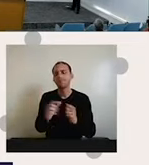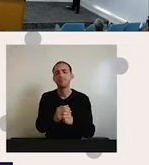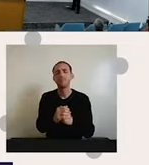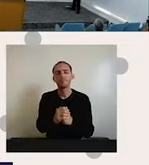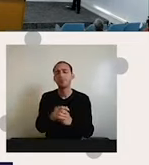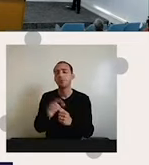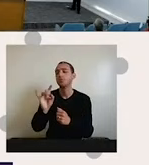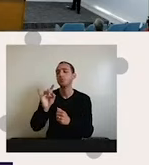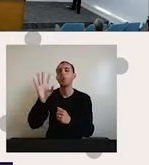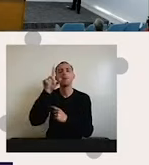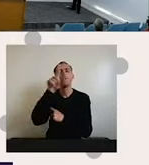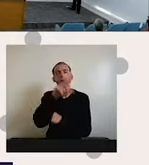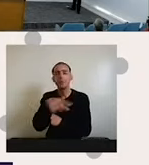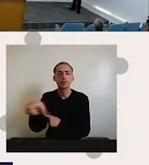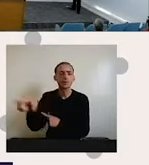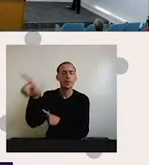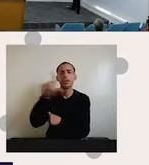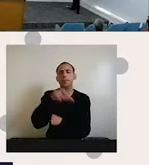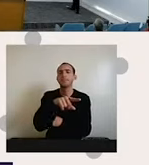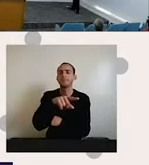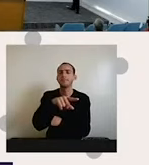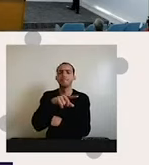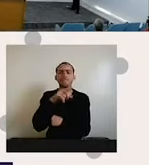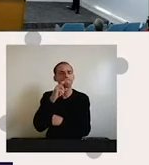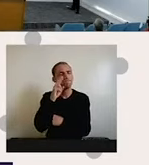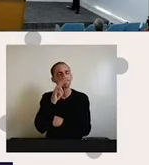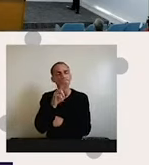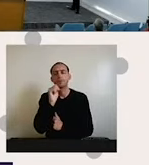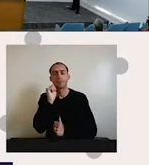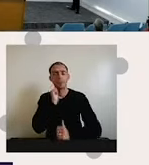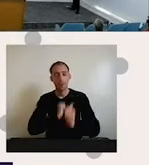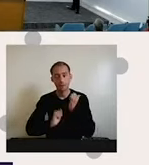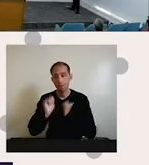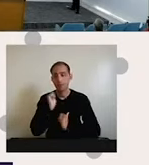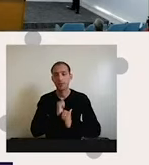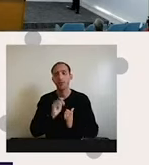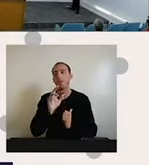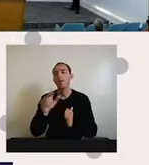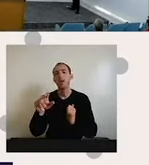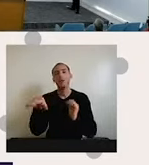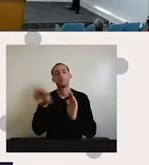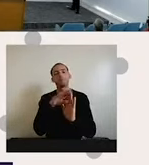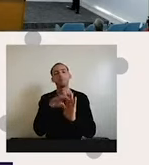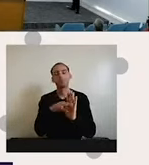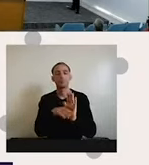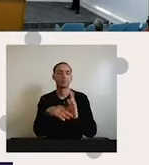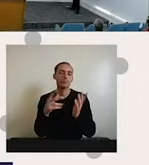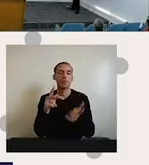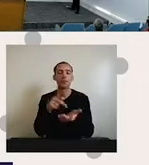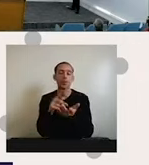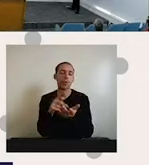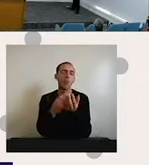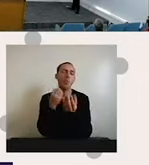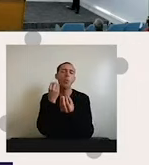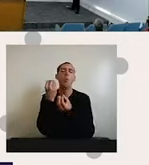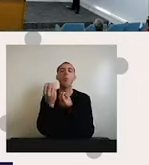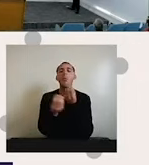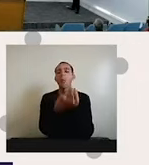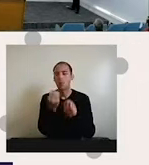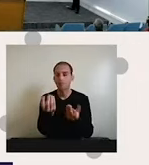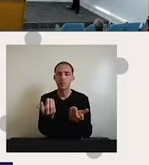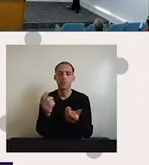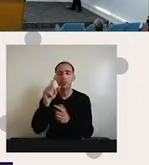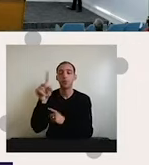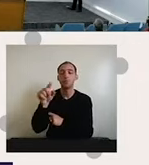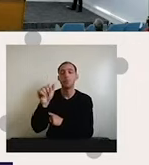transtornos de ansiedade não estão na lista, o que estão, na verdade, como os F40s, né, é a reação ao estresse grave e transtorno de